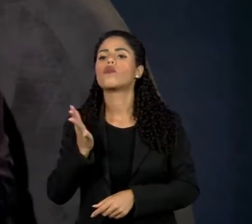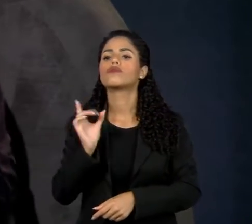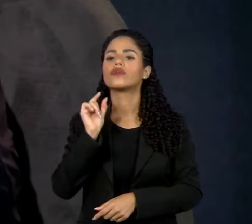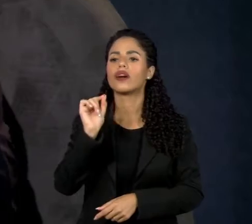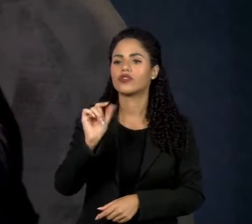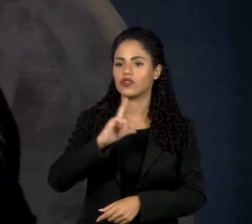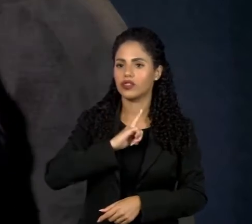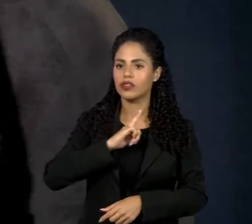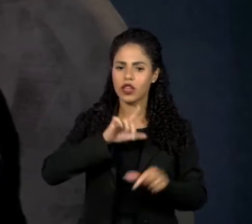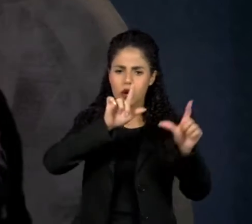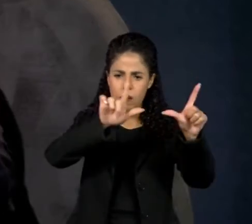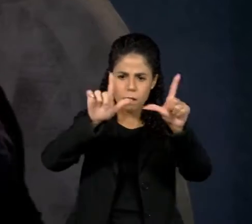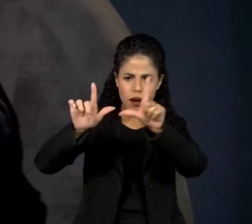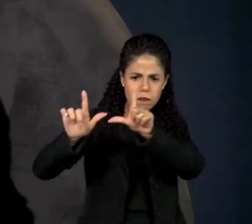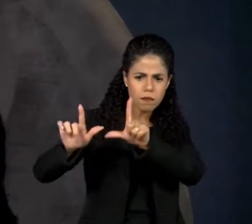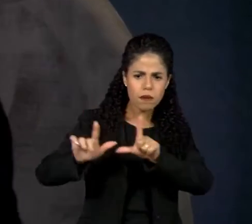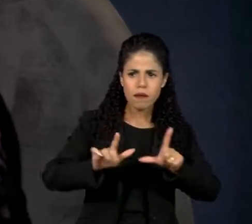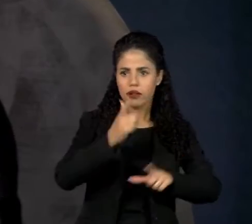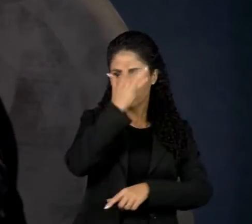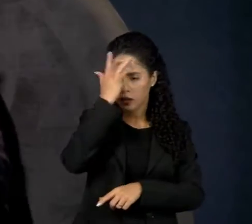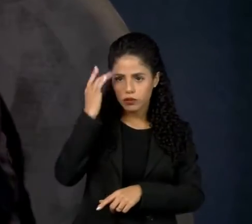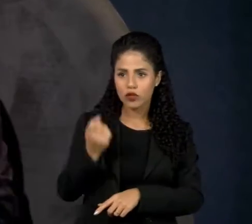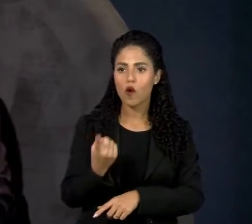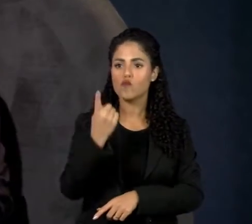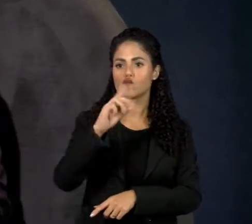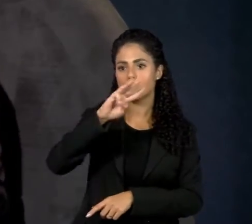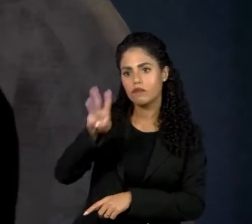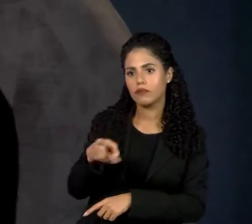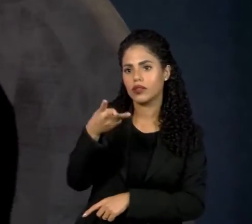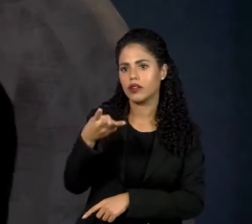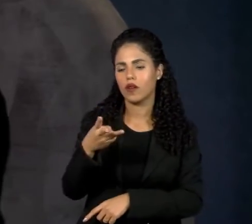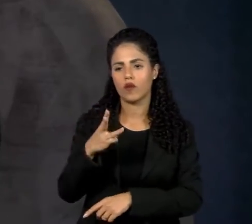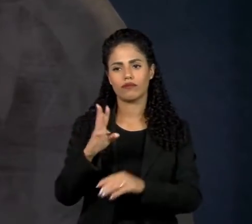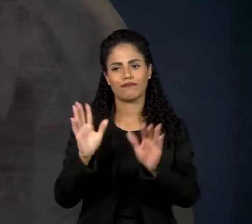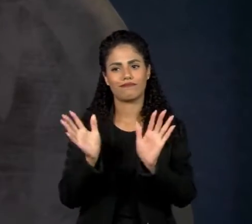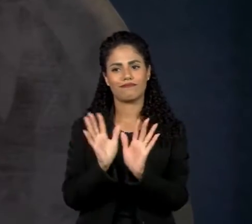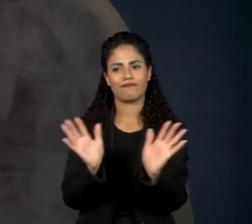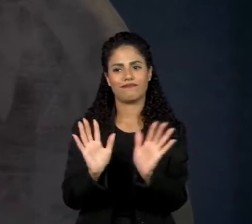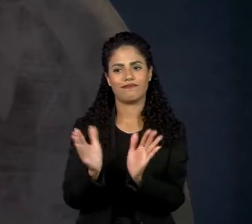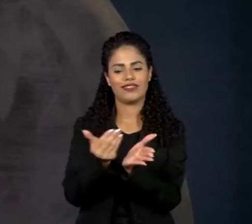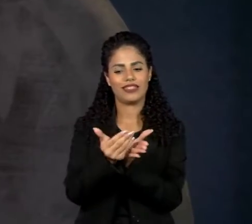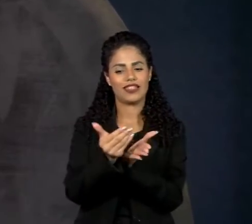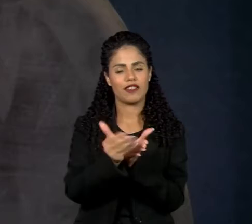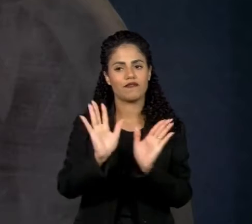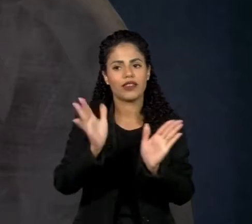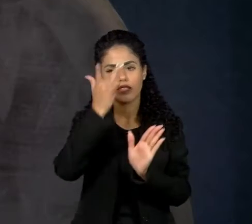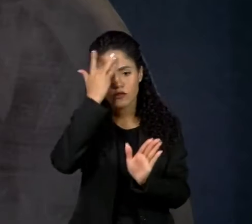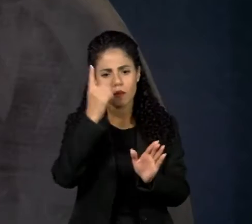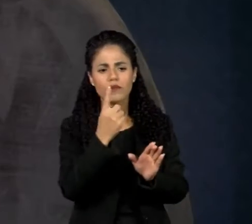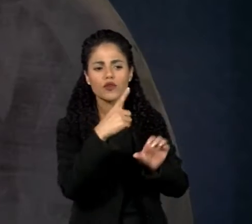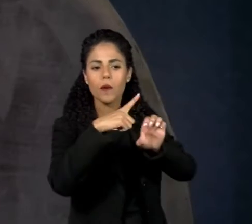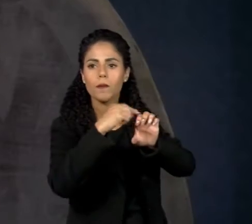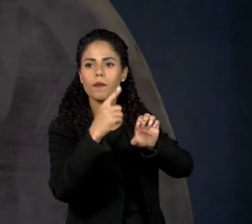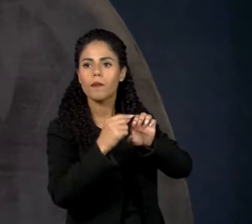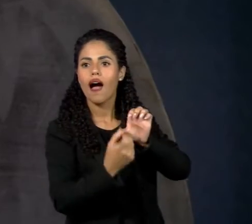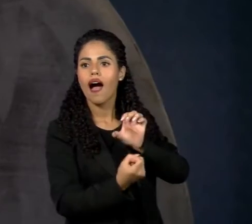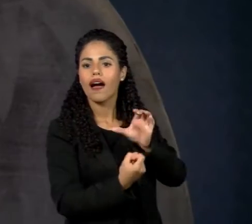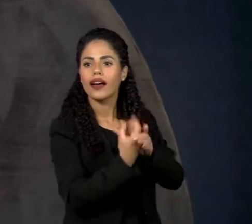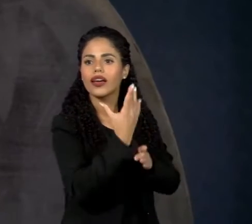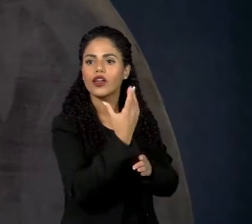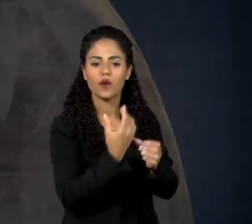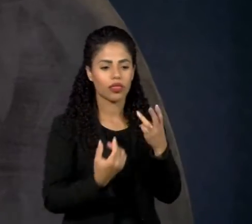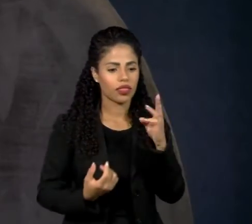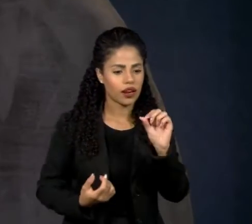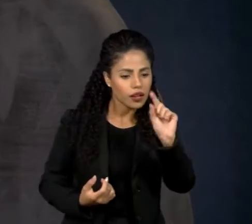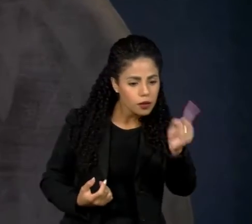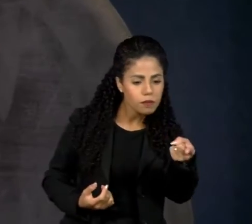followers, né? Quantidade de, se essa pessoa tem 1 milhão, ela engaja. Não, mas quando a gente olha para um microcriador de 30 mil seguidores, ele